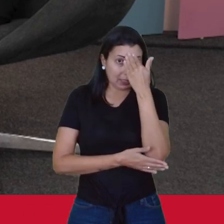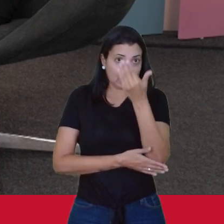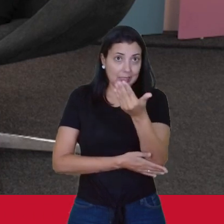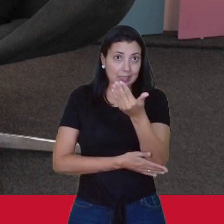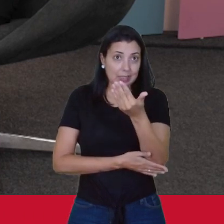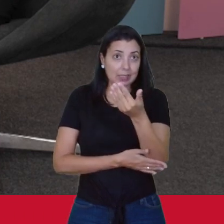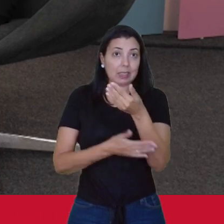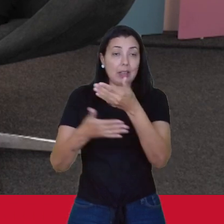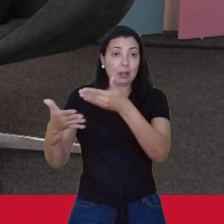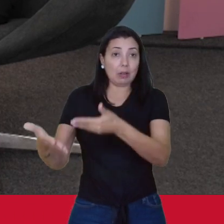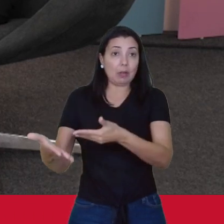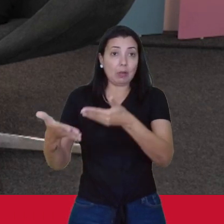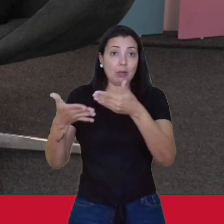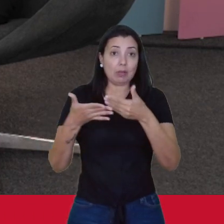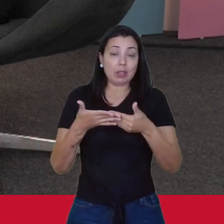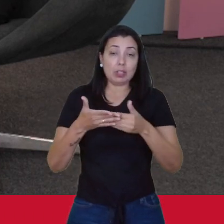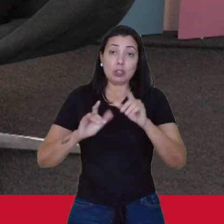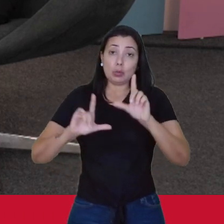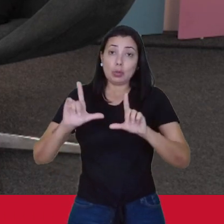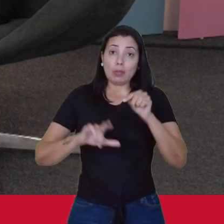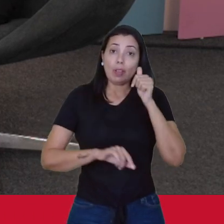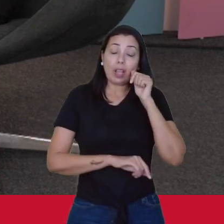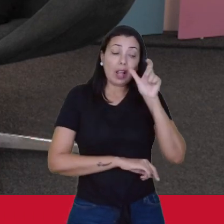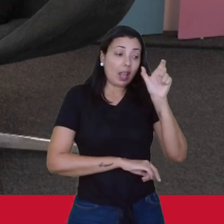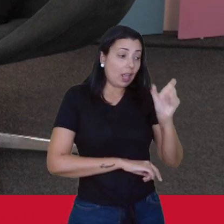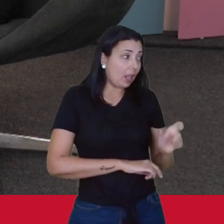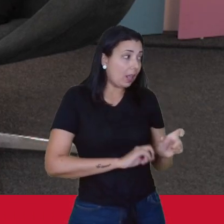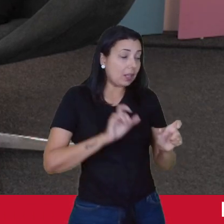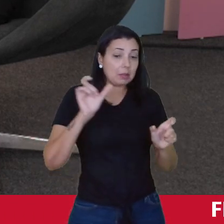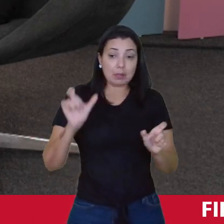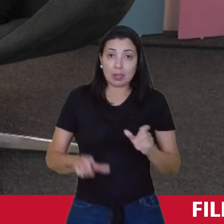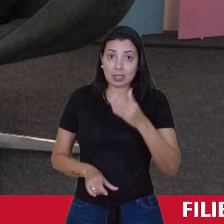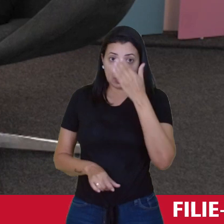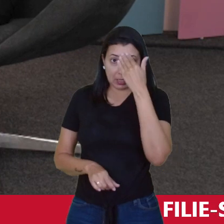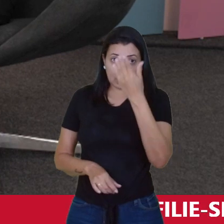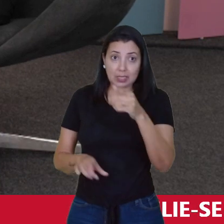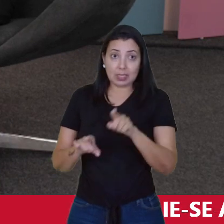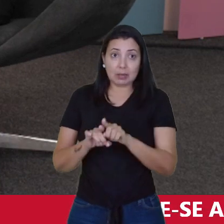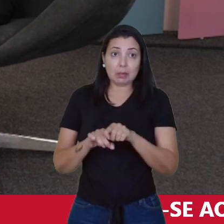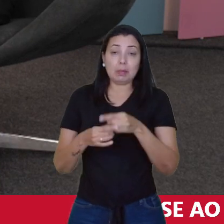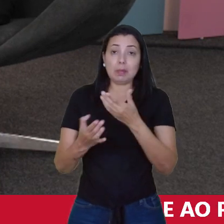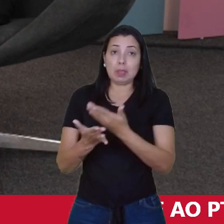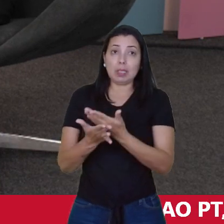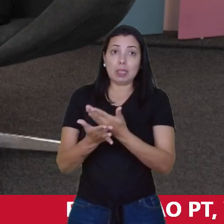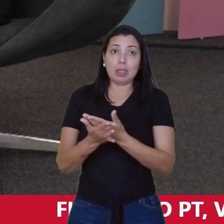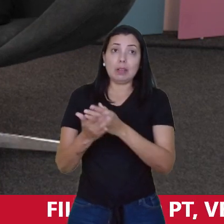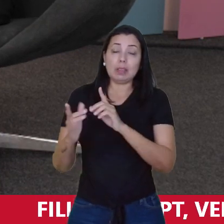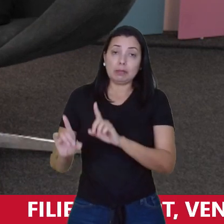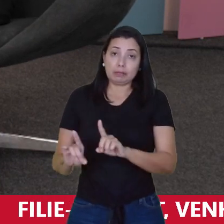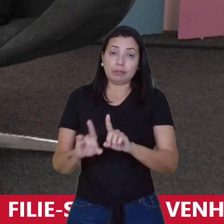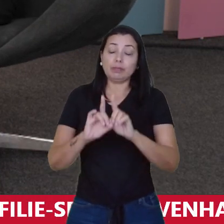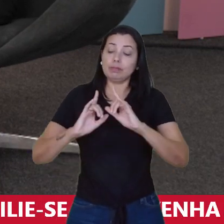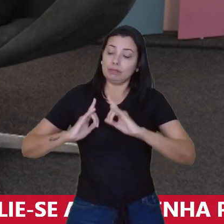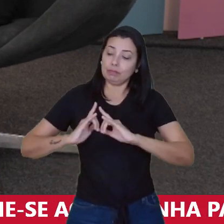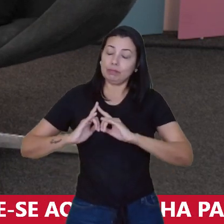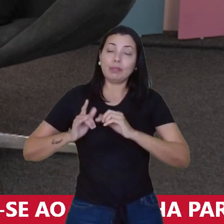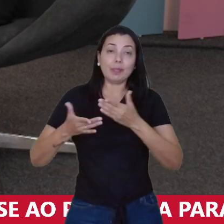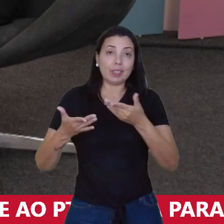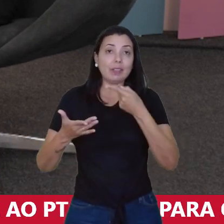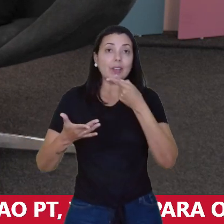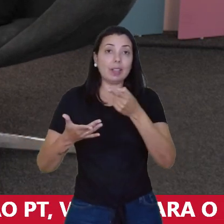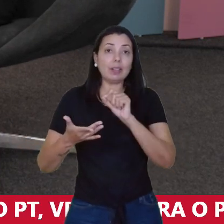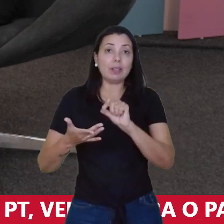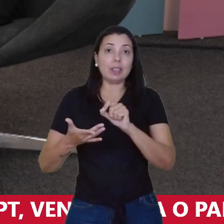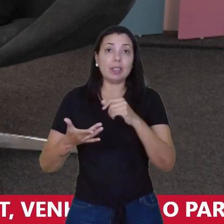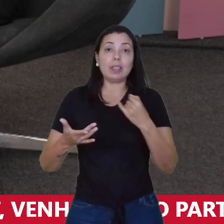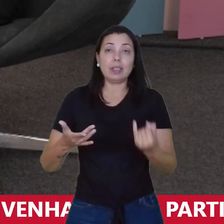agradecendo ao convite do TV Elas por Elas, agradecendo aí pela aula das companheiras, né? E